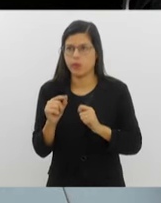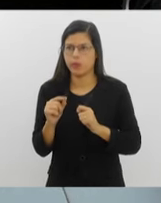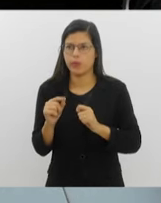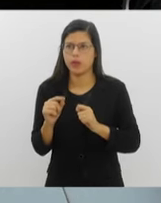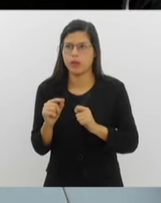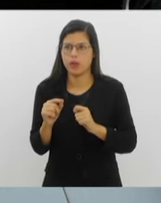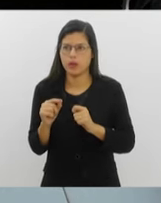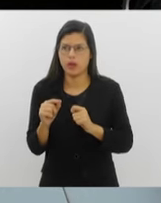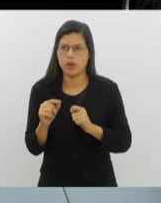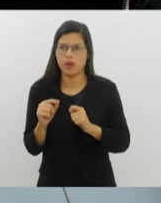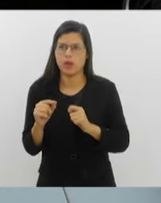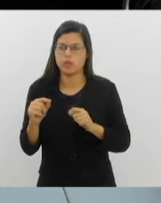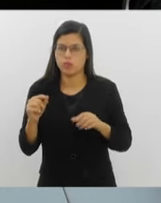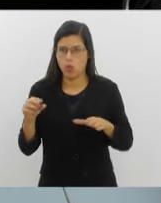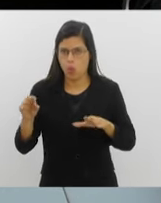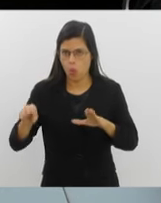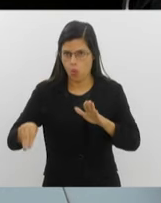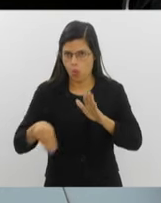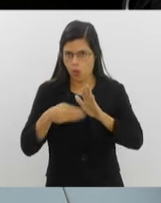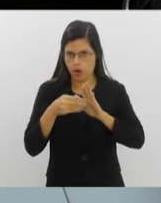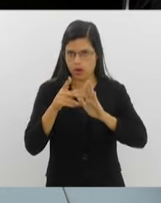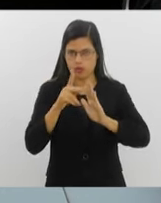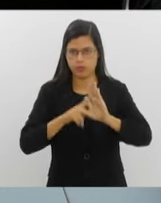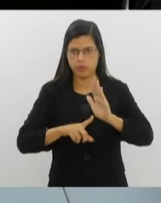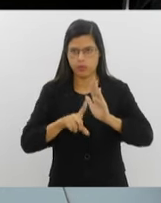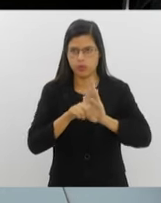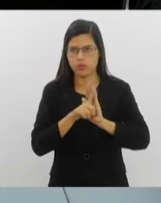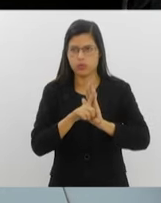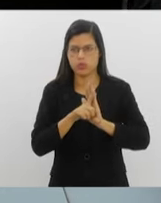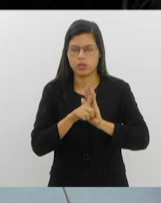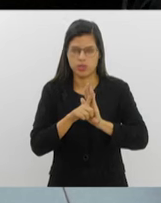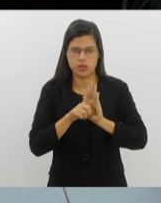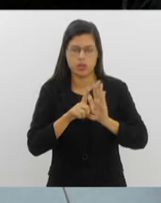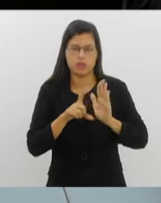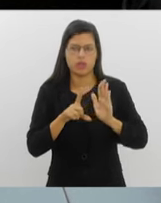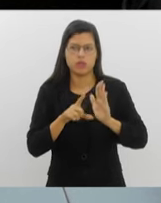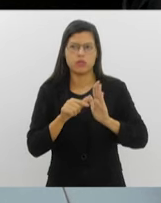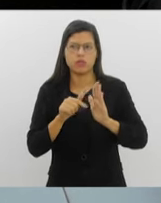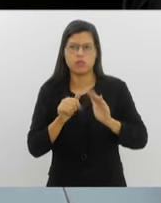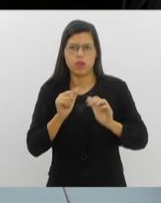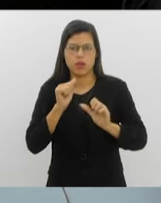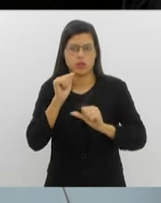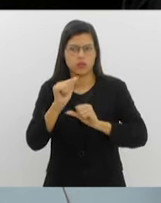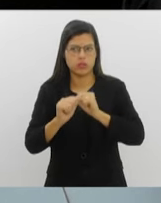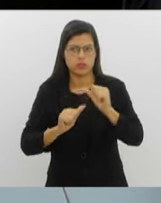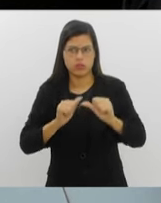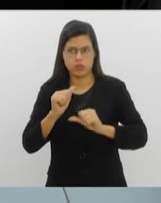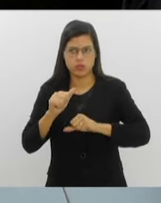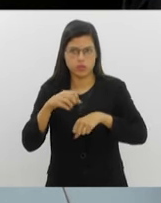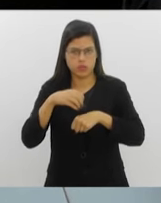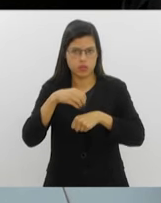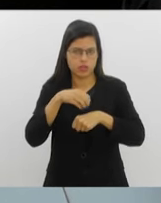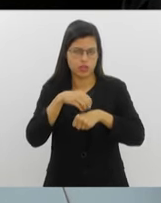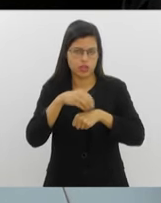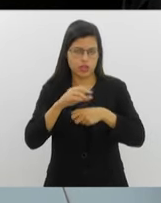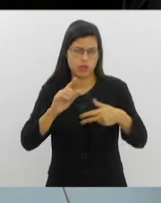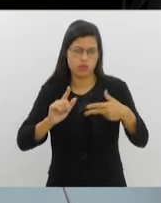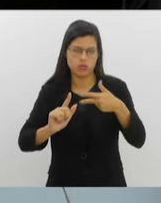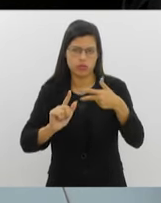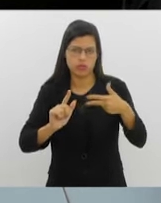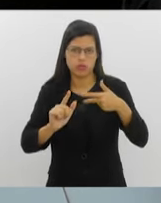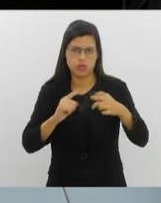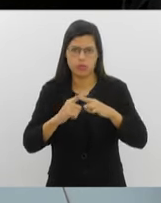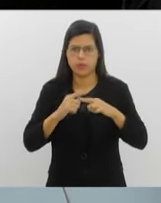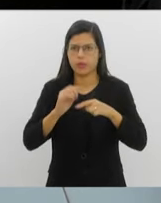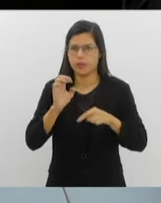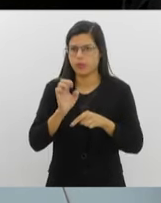também para esse projeto, como Vossa Excelência fez lá no outro, pela transformação e indicação legislativa. Porque o Estado, na